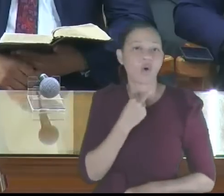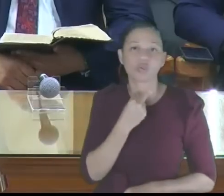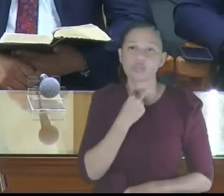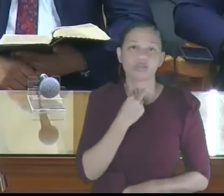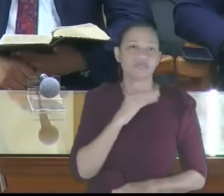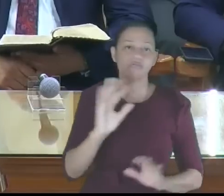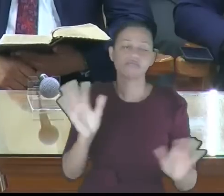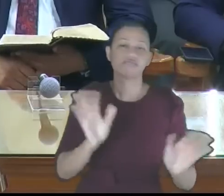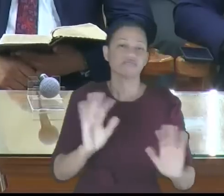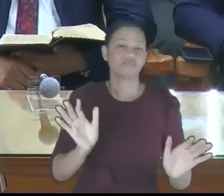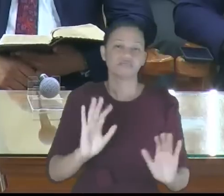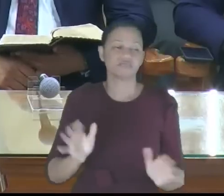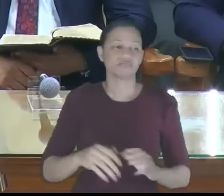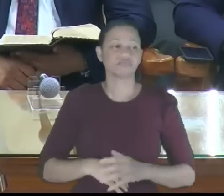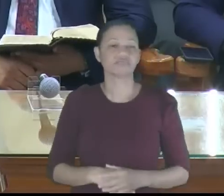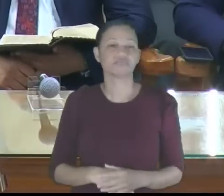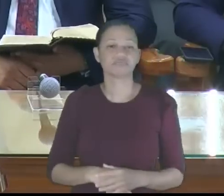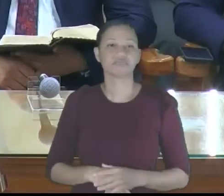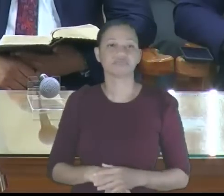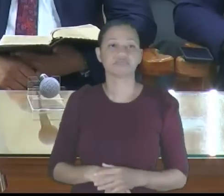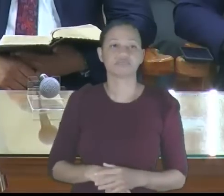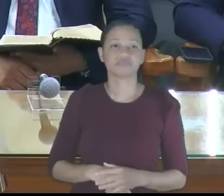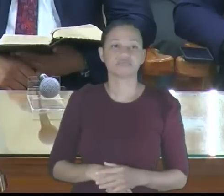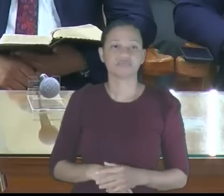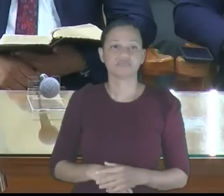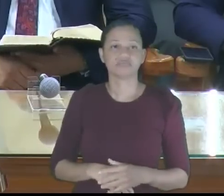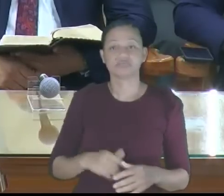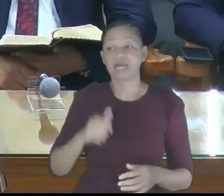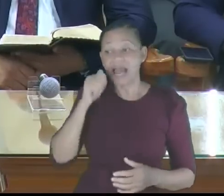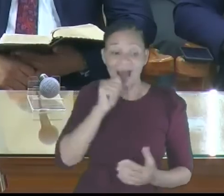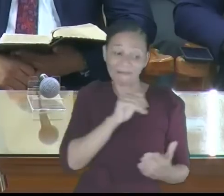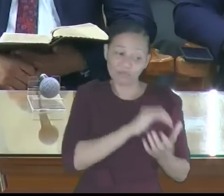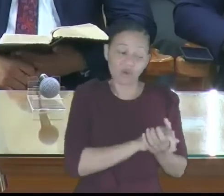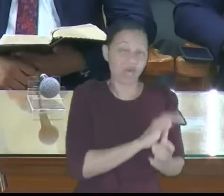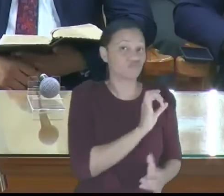Não dê. Dê a mulher a pulso. Glória a Jesus.